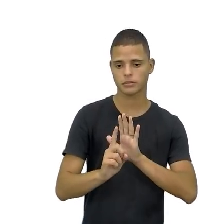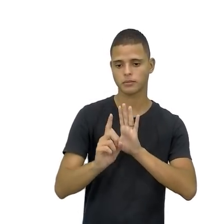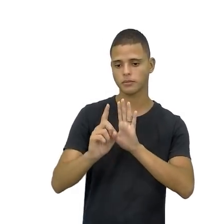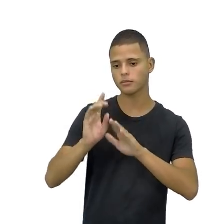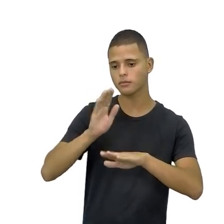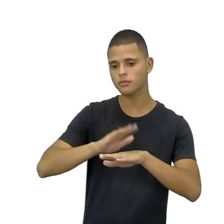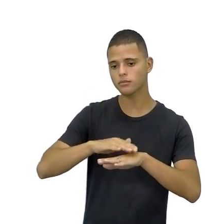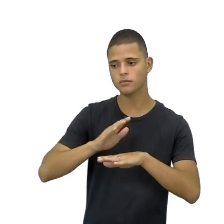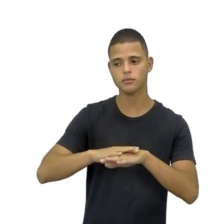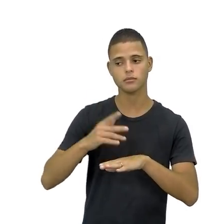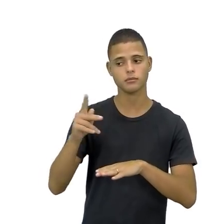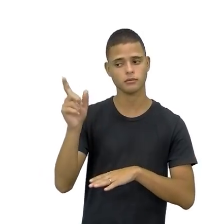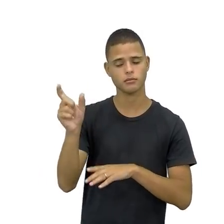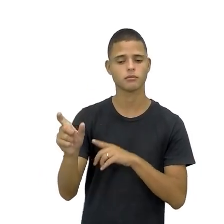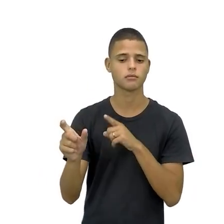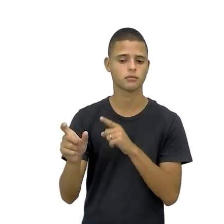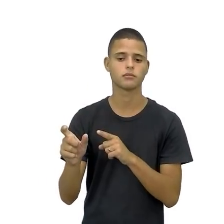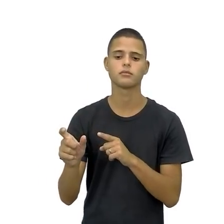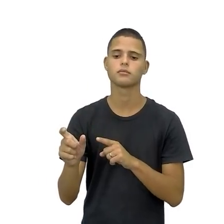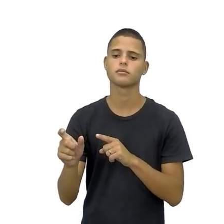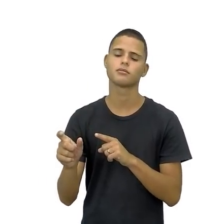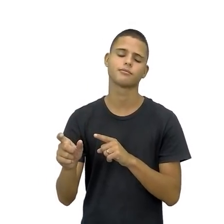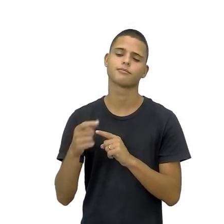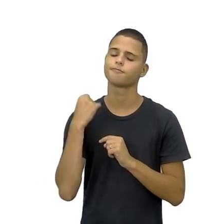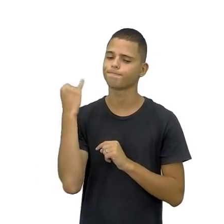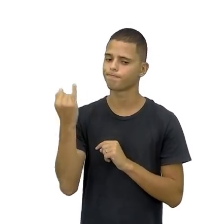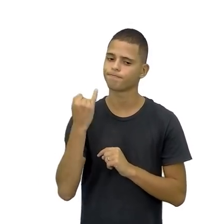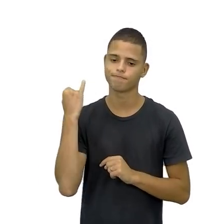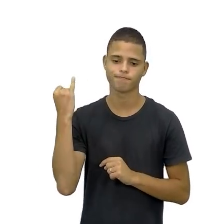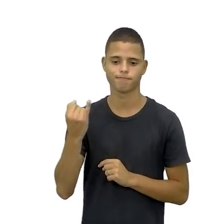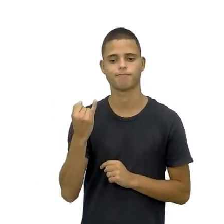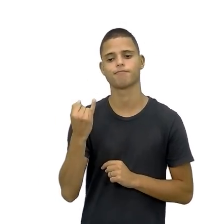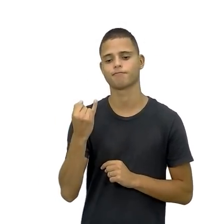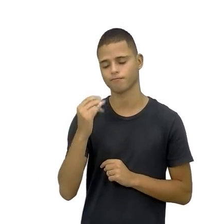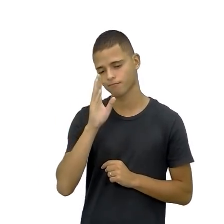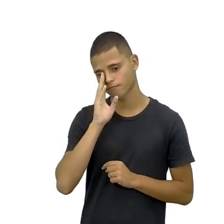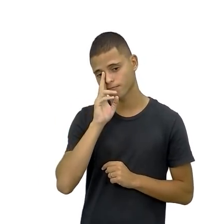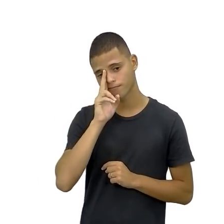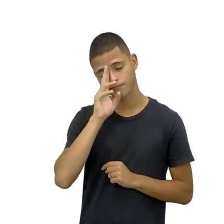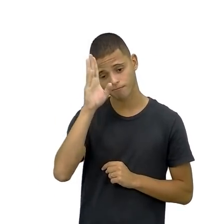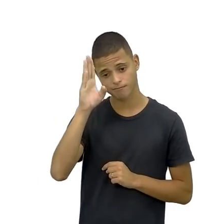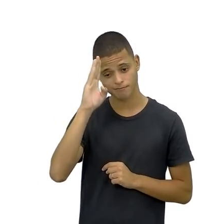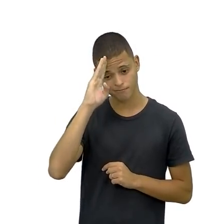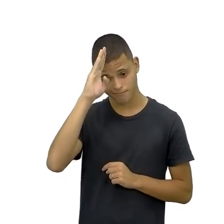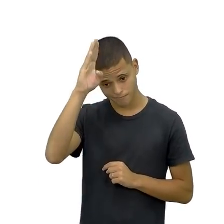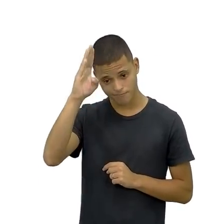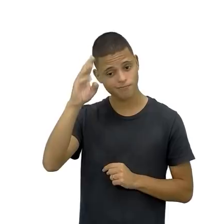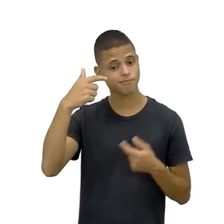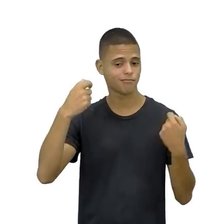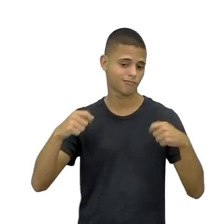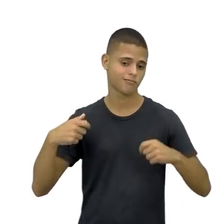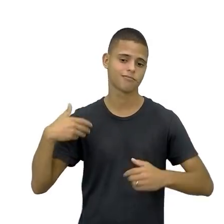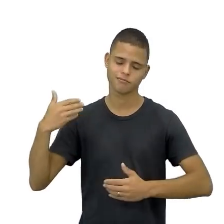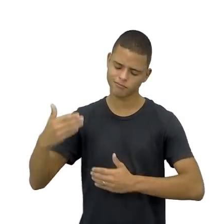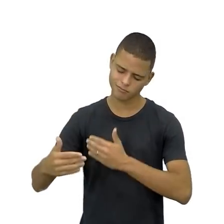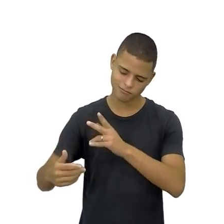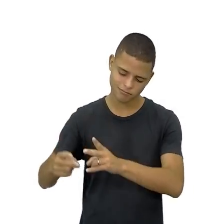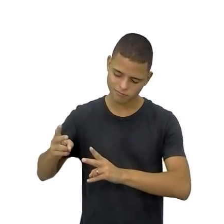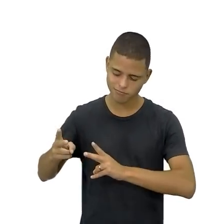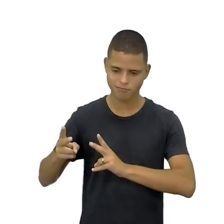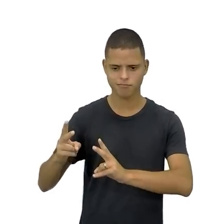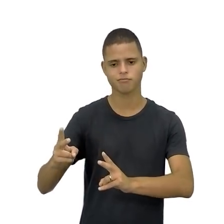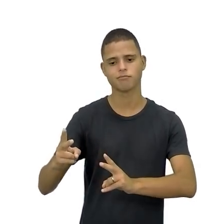tem sido muito relevante no processo de ensino-aprendizagem, que precisa ser feito, né, continuamente, para que os